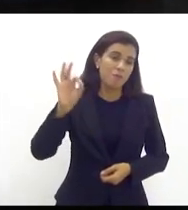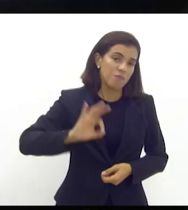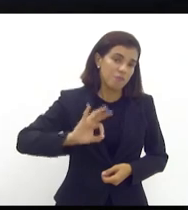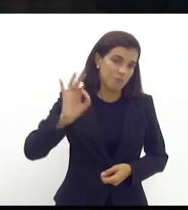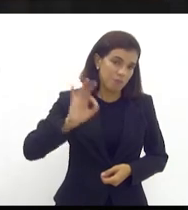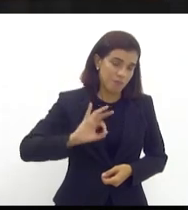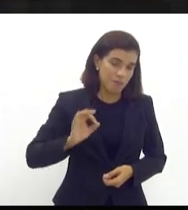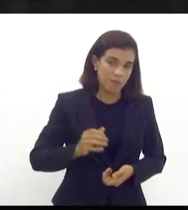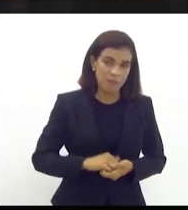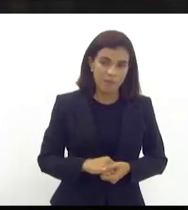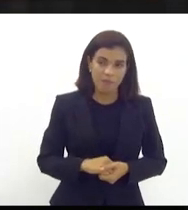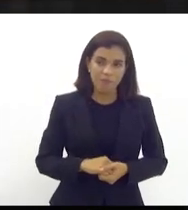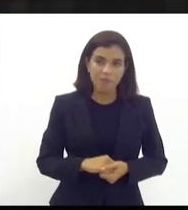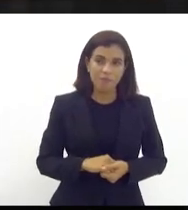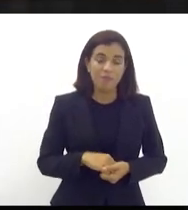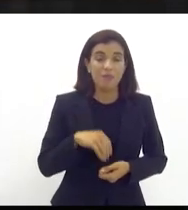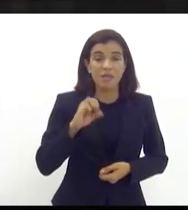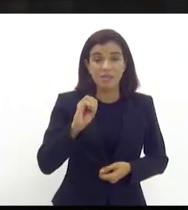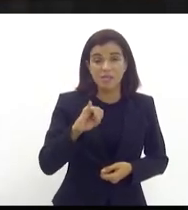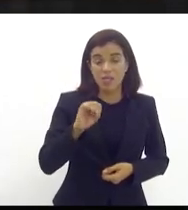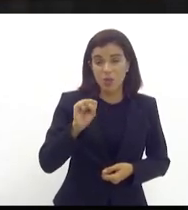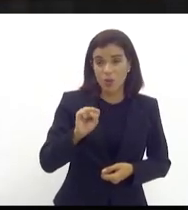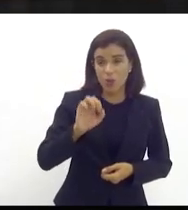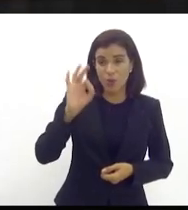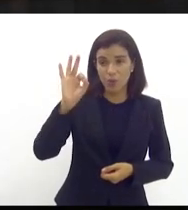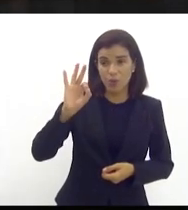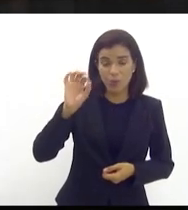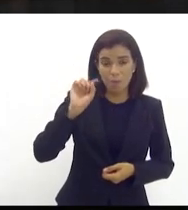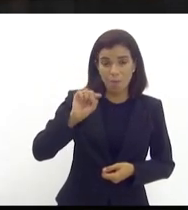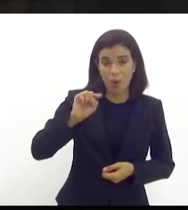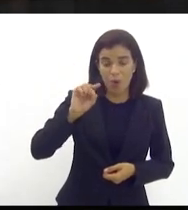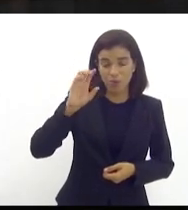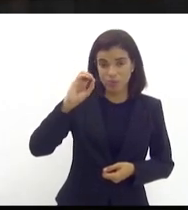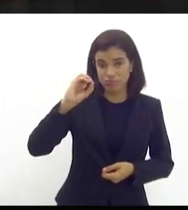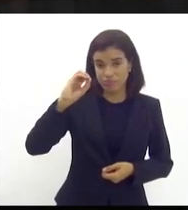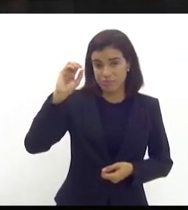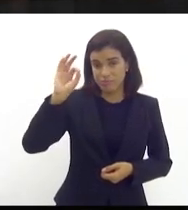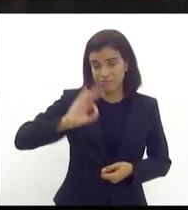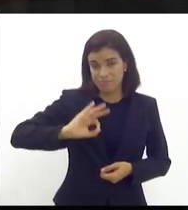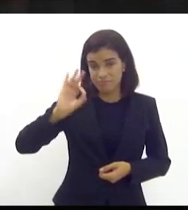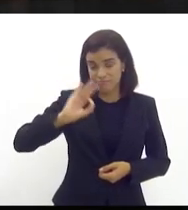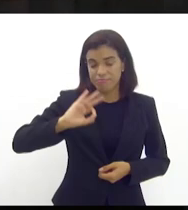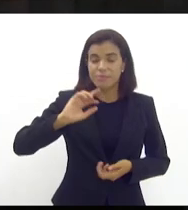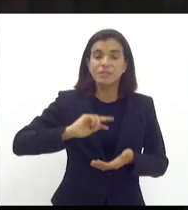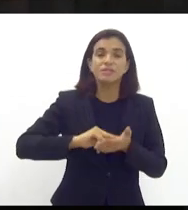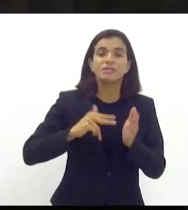percentuais. E se acreditando em 8 pontos percentuais,